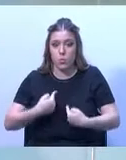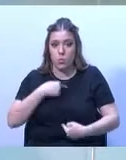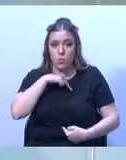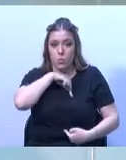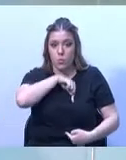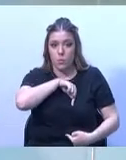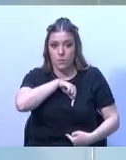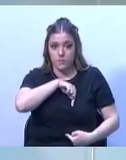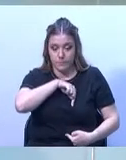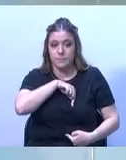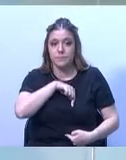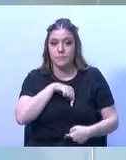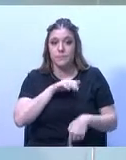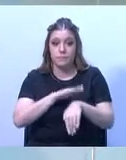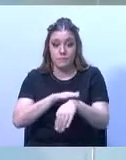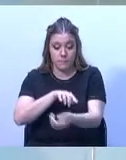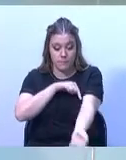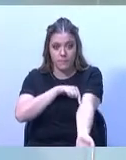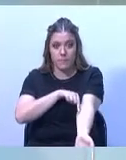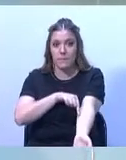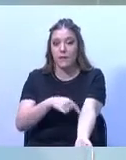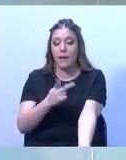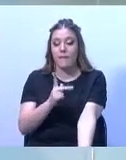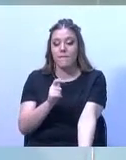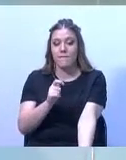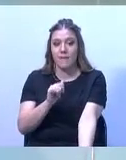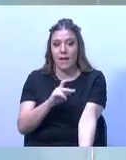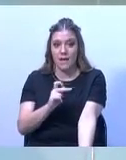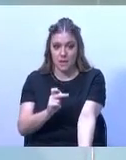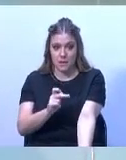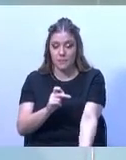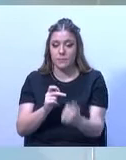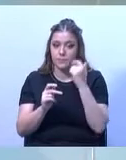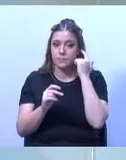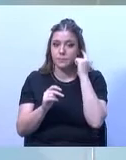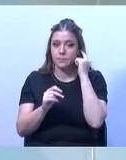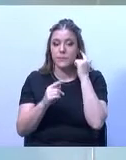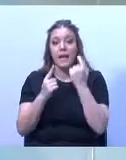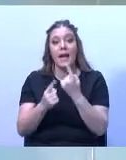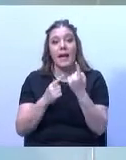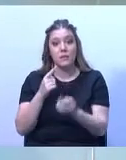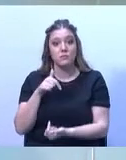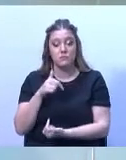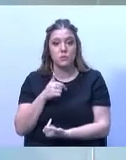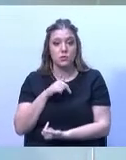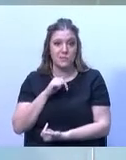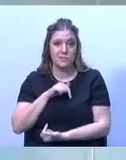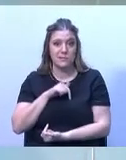feito pelas veias. E algumas vezes há um acumular de sangue, ou essas veias, as válvulas, não comunicam